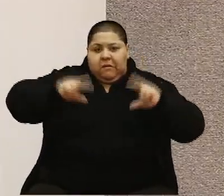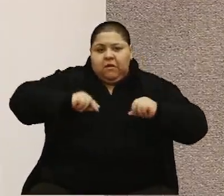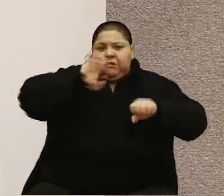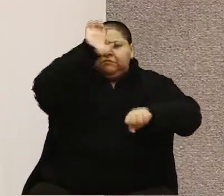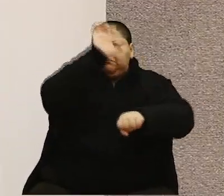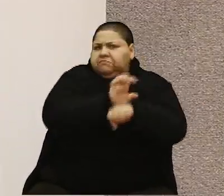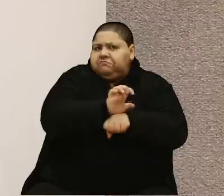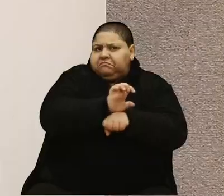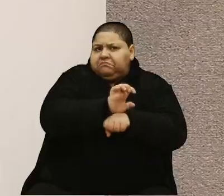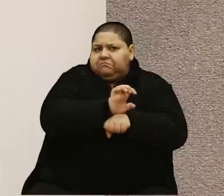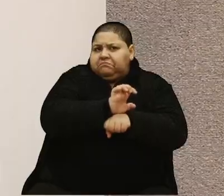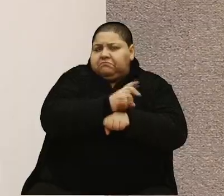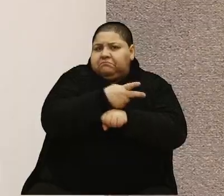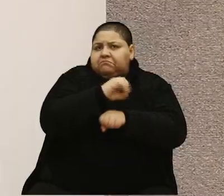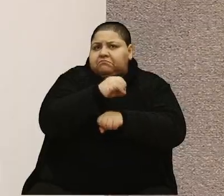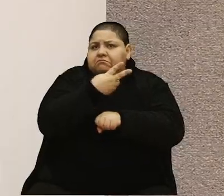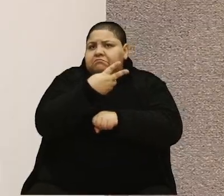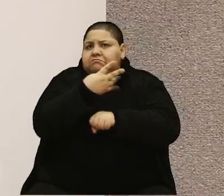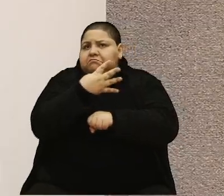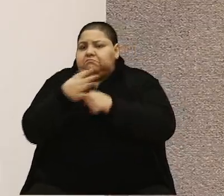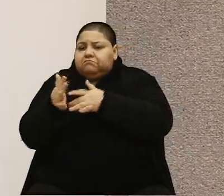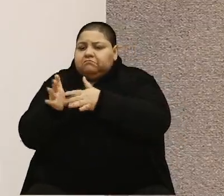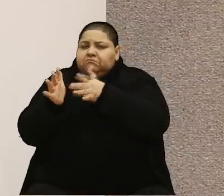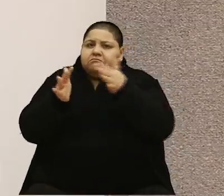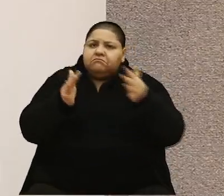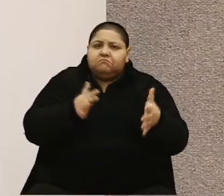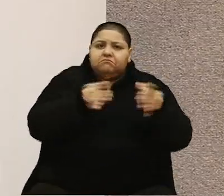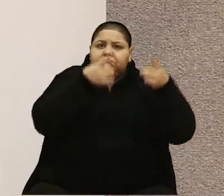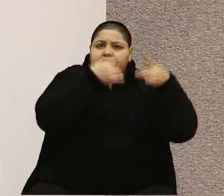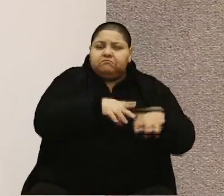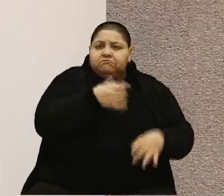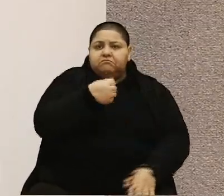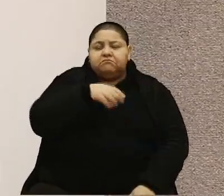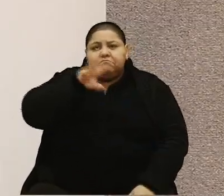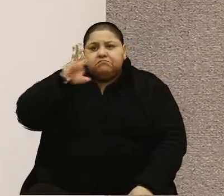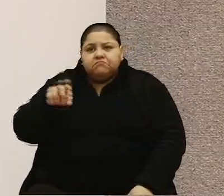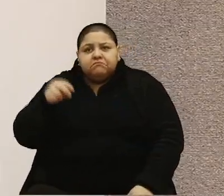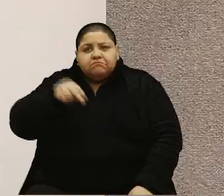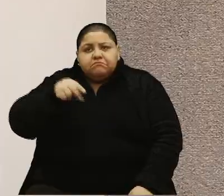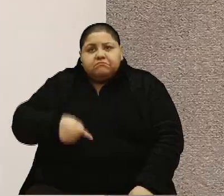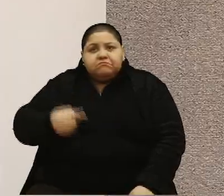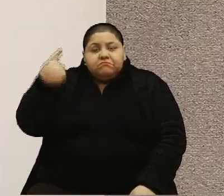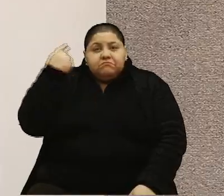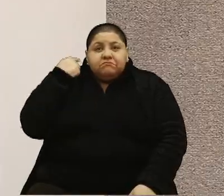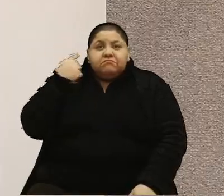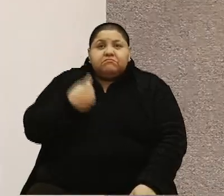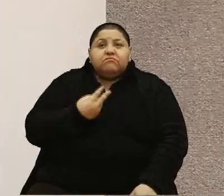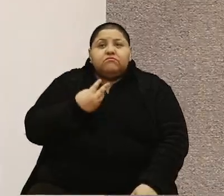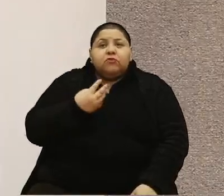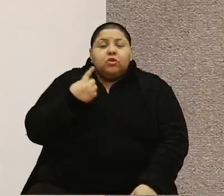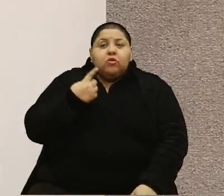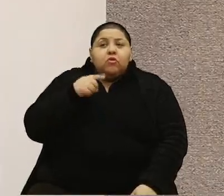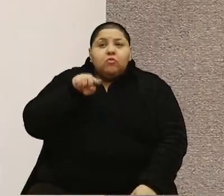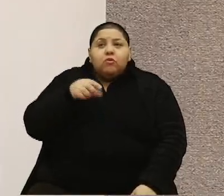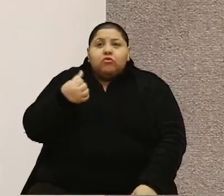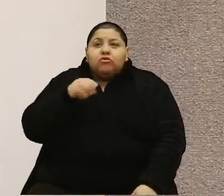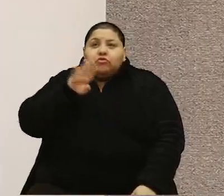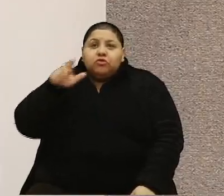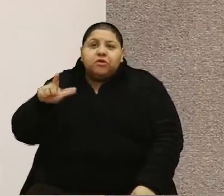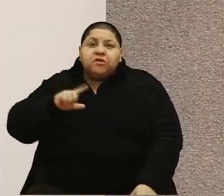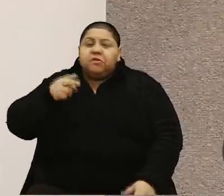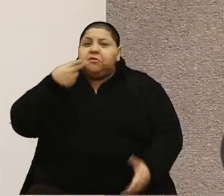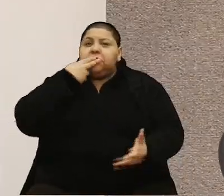estatização, de 2024 para cá, as estatais deram prejuízo de 6 bilhões. Em novembro do ano passado foi 1,6 bi. E aqui a gente tem